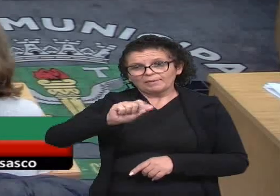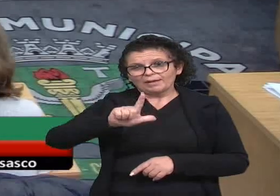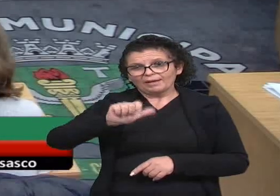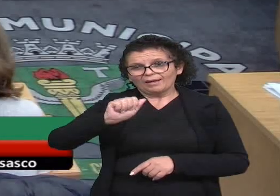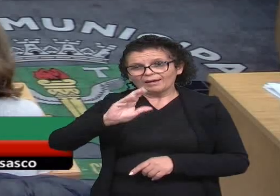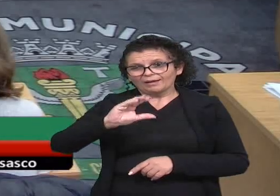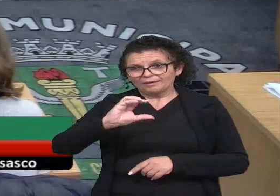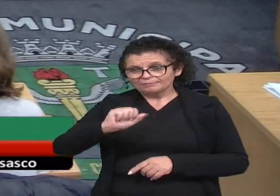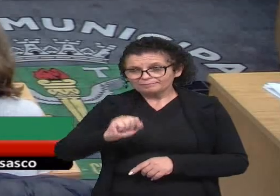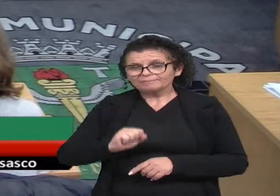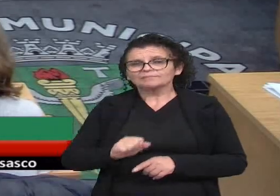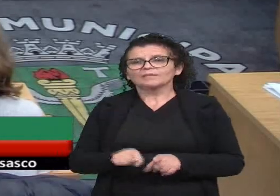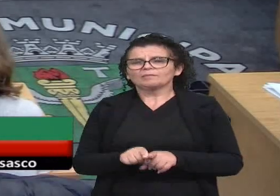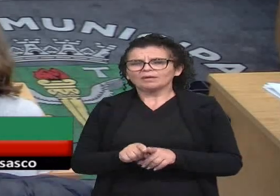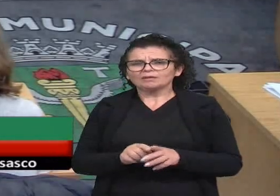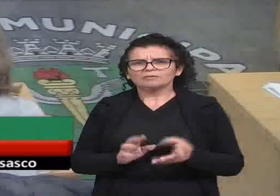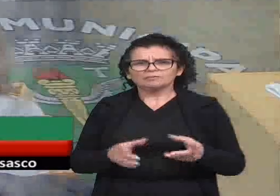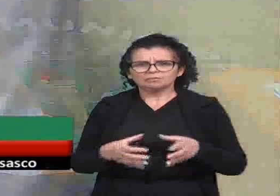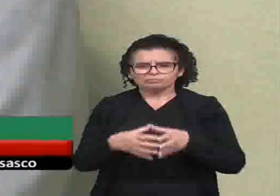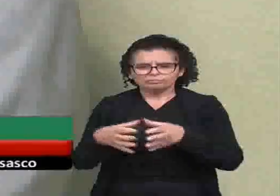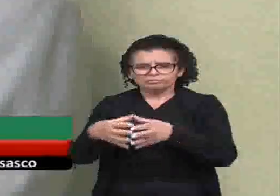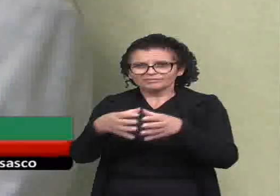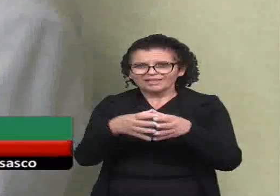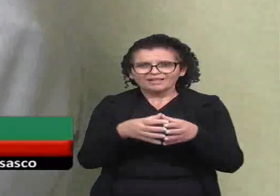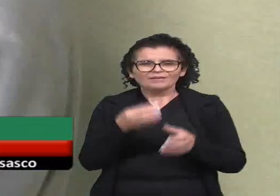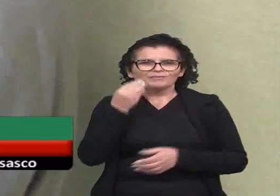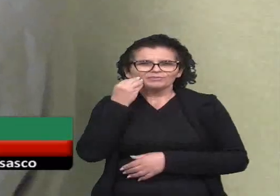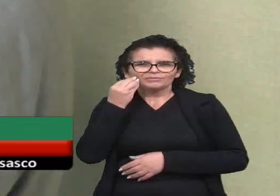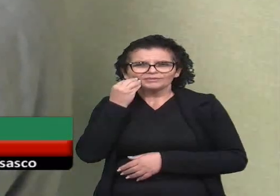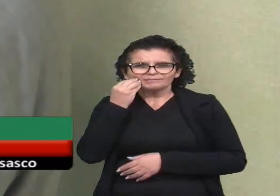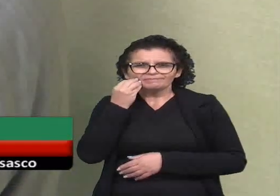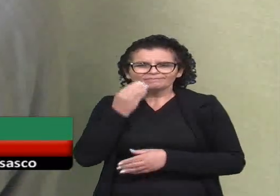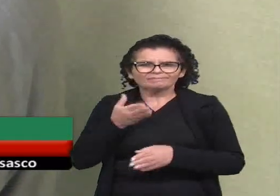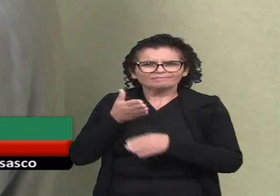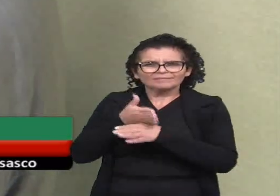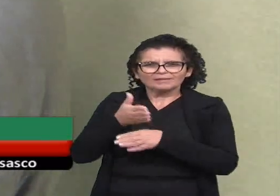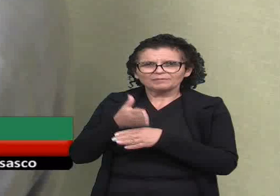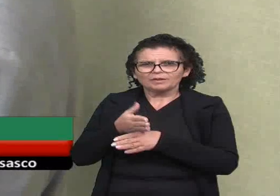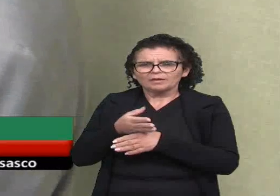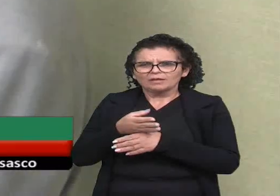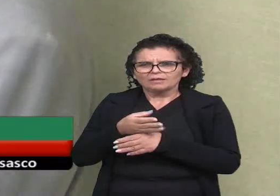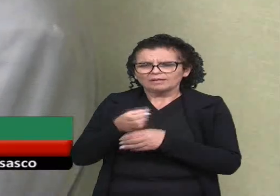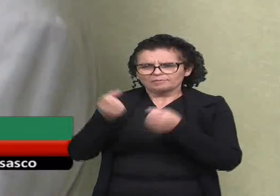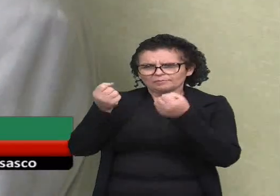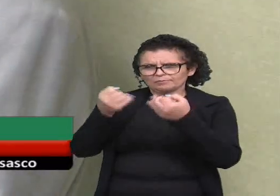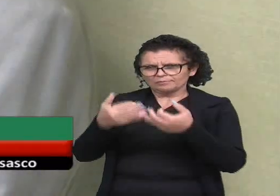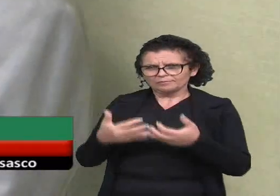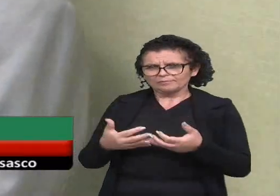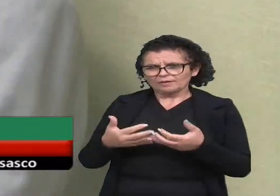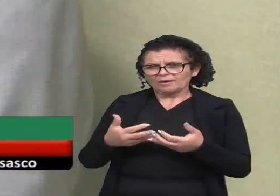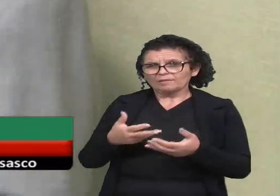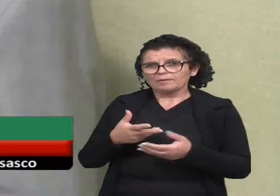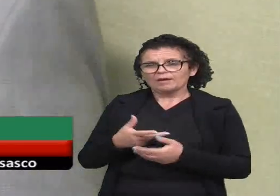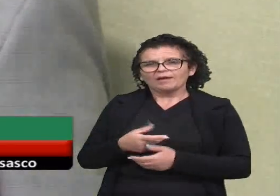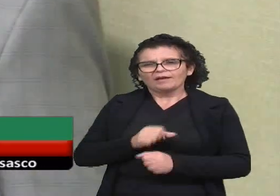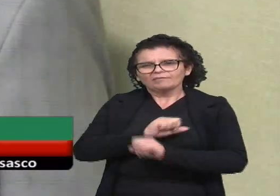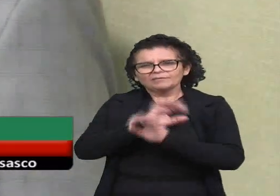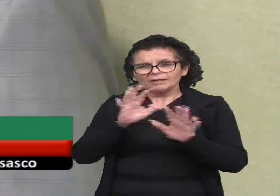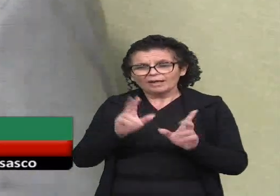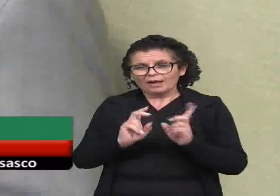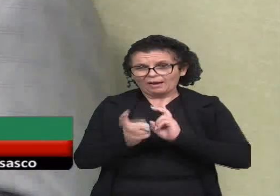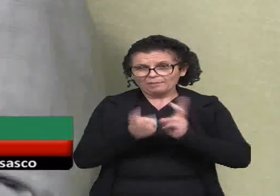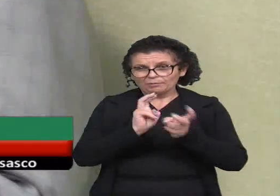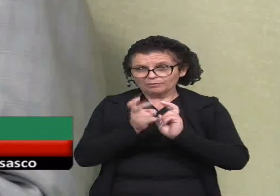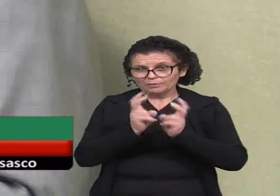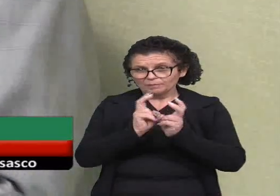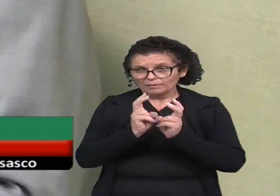mestre Rubão. E assim, eu tive a oportunidade de colocar algumas palavras lá, e eu deixei bem claro que a capoeira,